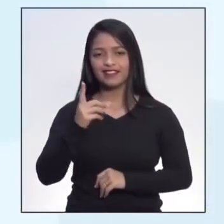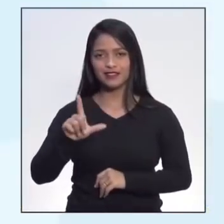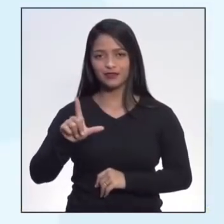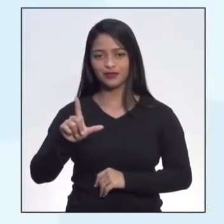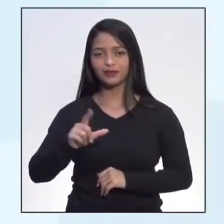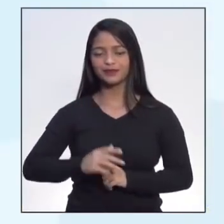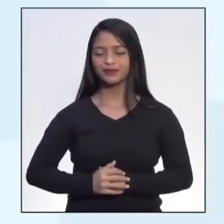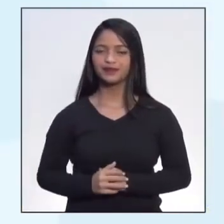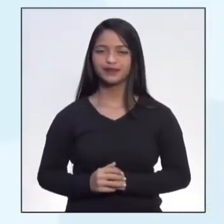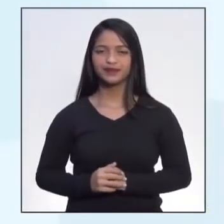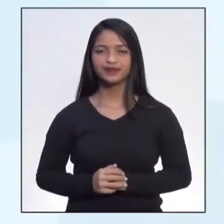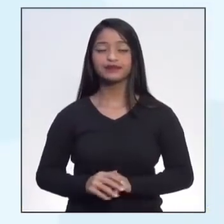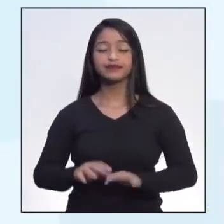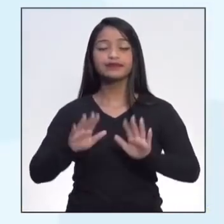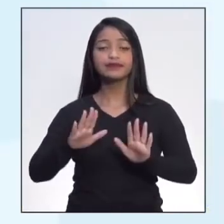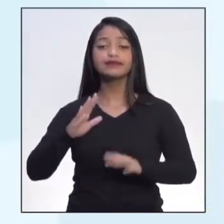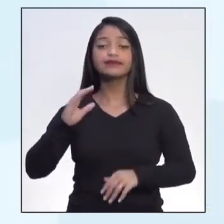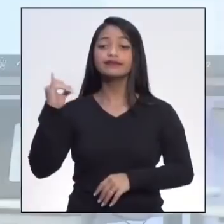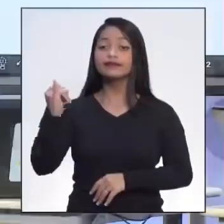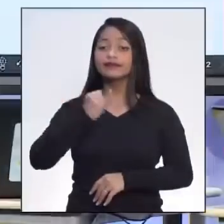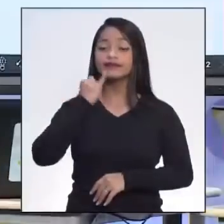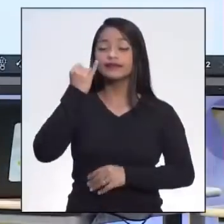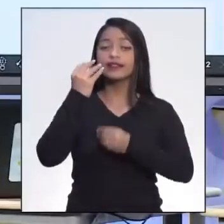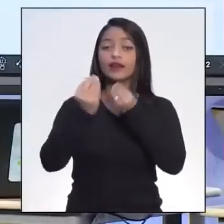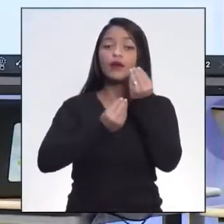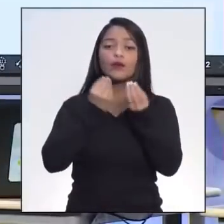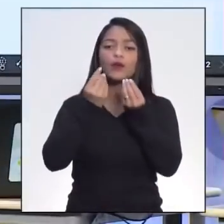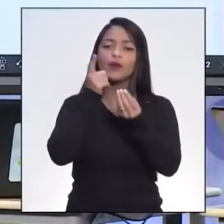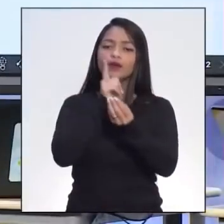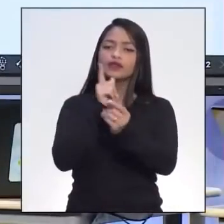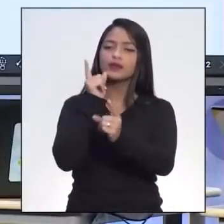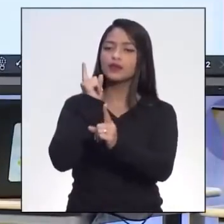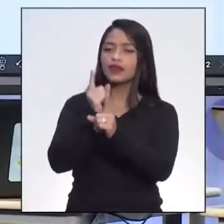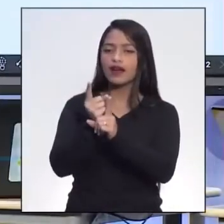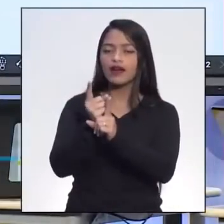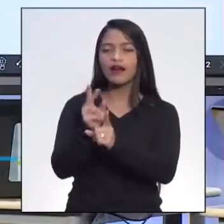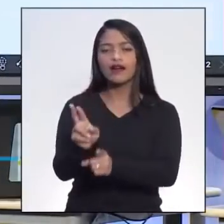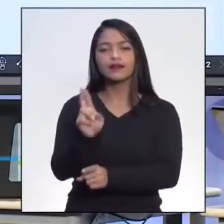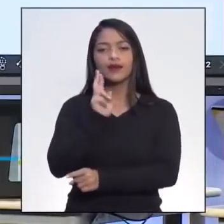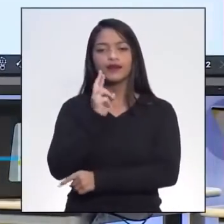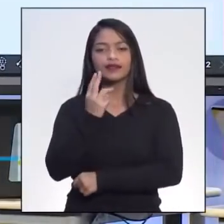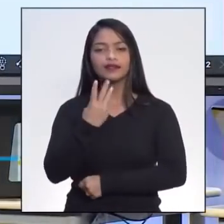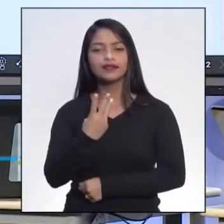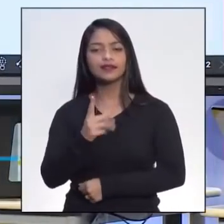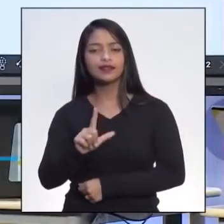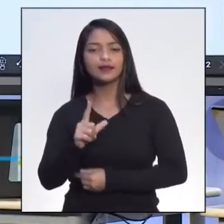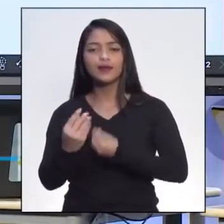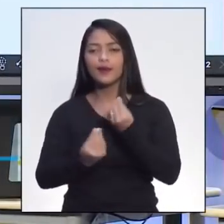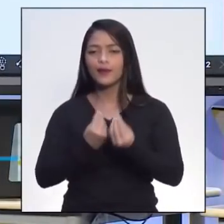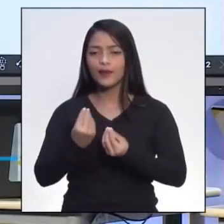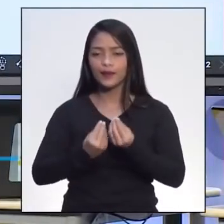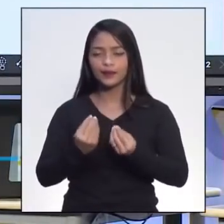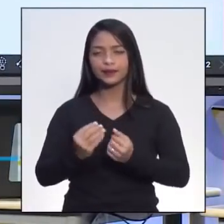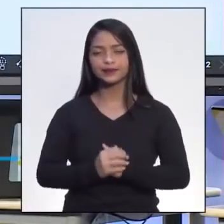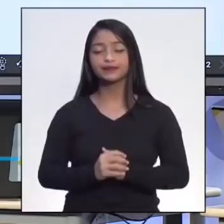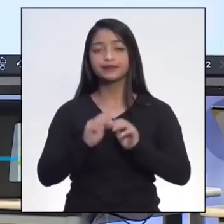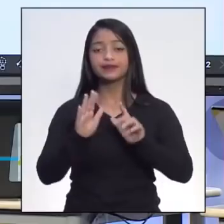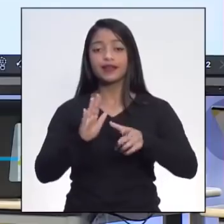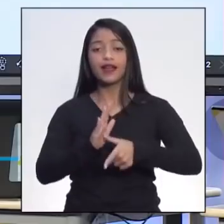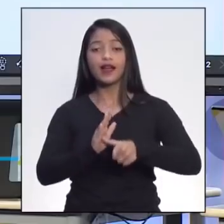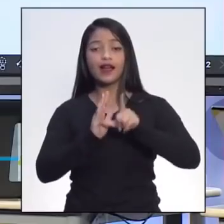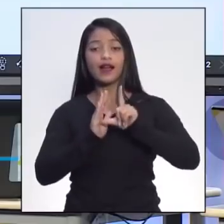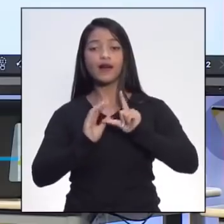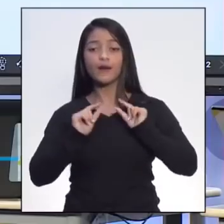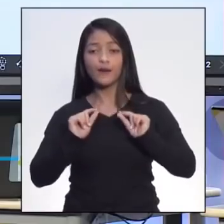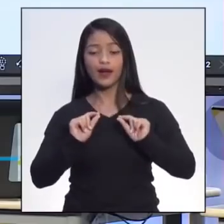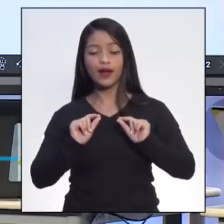Mas agora é a importância de como nós chegamos nesses 3 litros. Mas antes, eu vou pegar o gancho